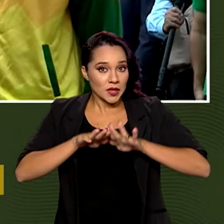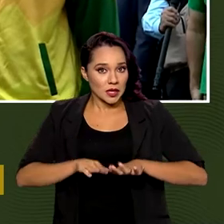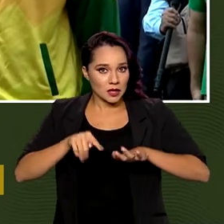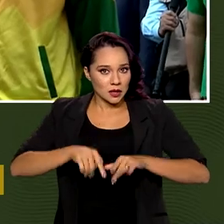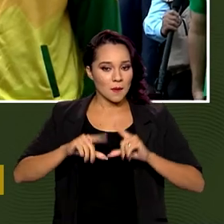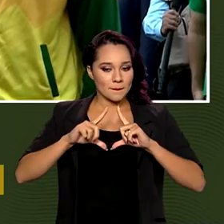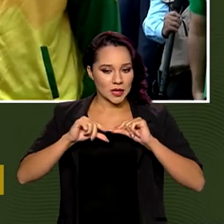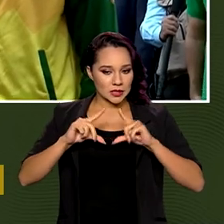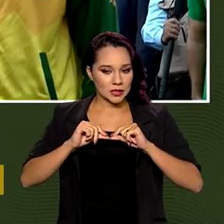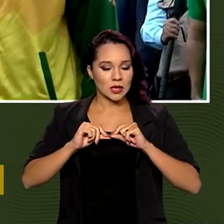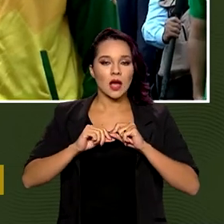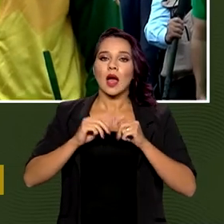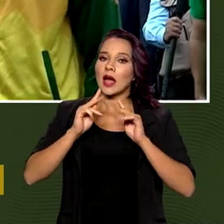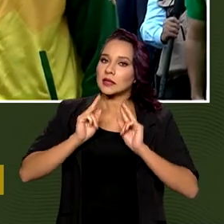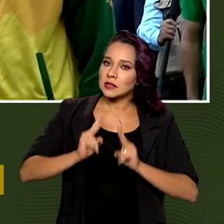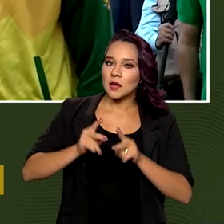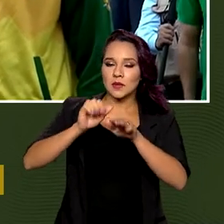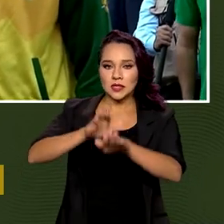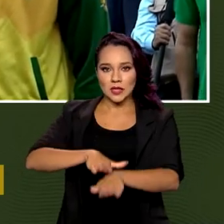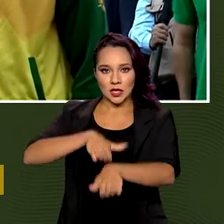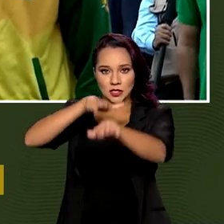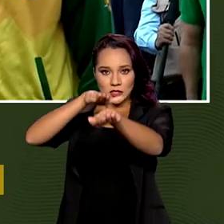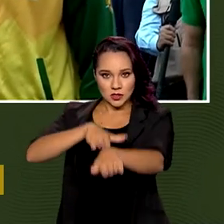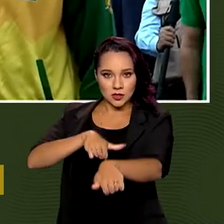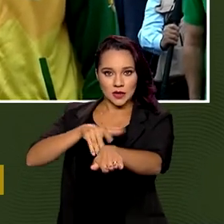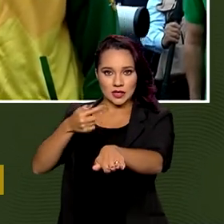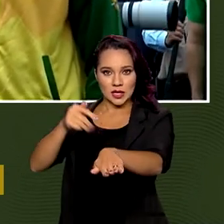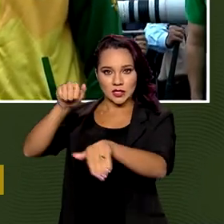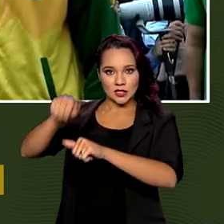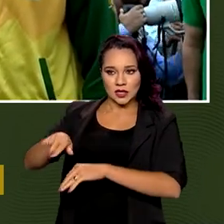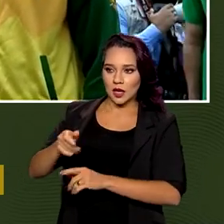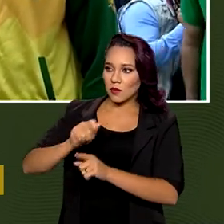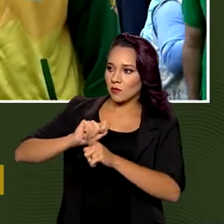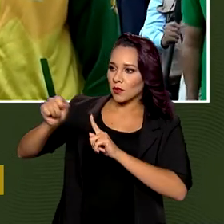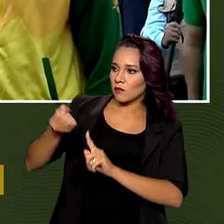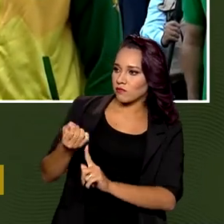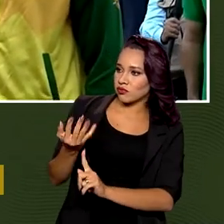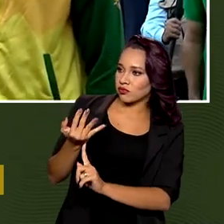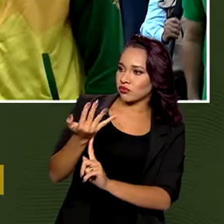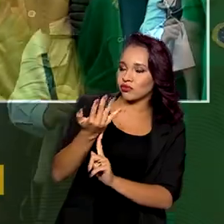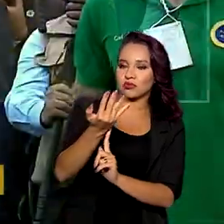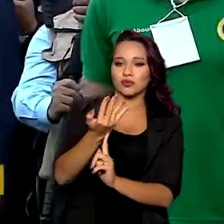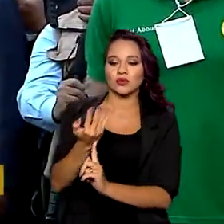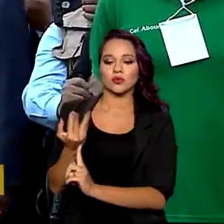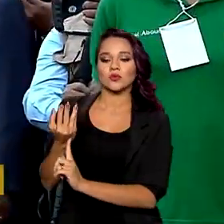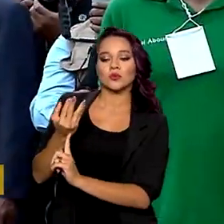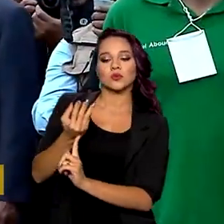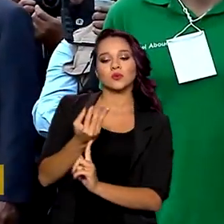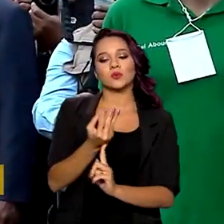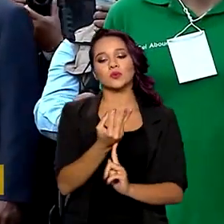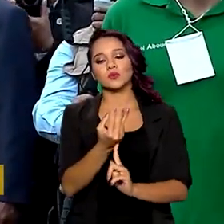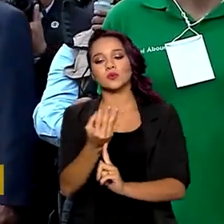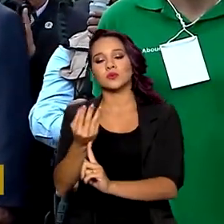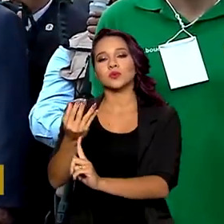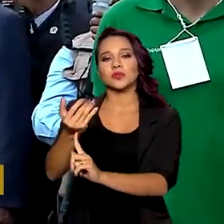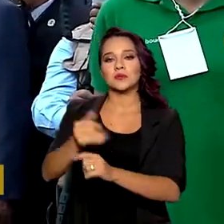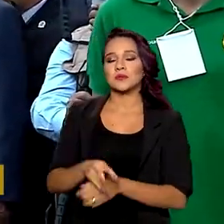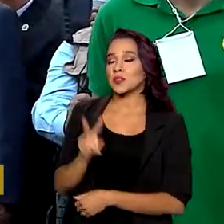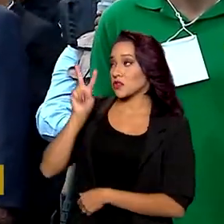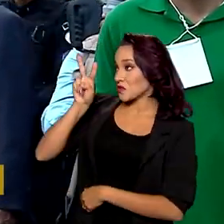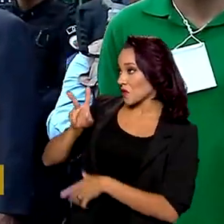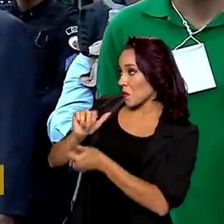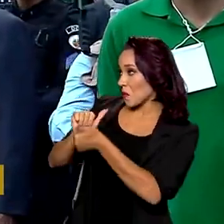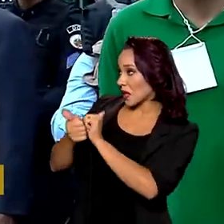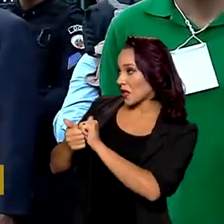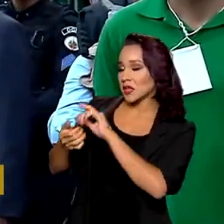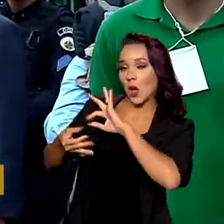Brasília e todo o desfile, ó, 7 de setembro, ele é aceso e desfila. Né? Então ali a gente vê a presença do